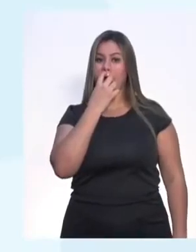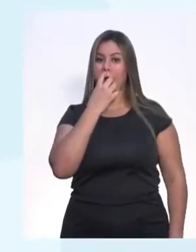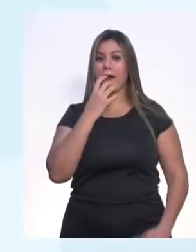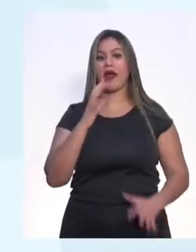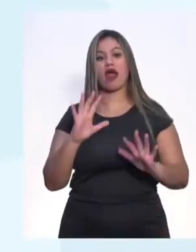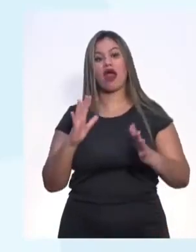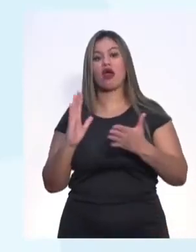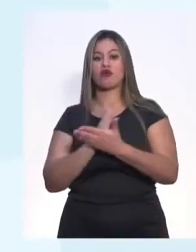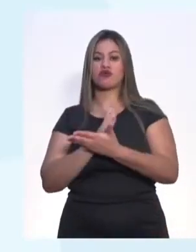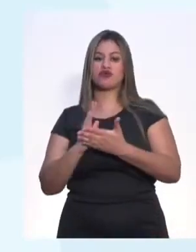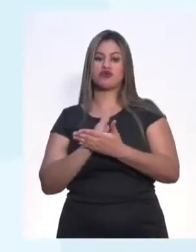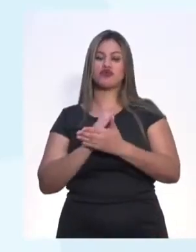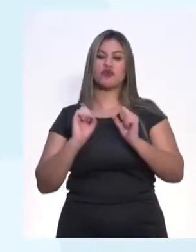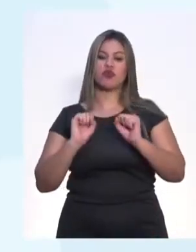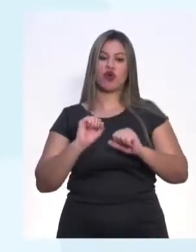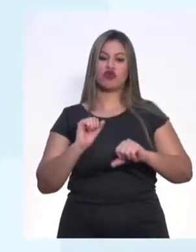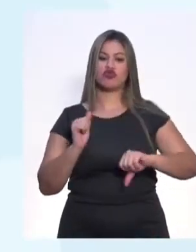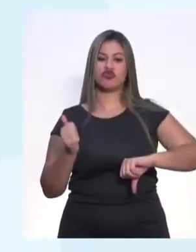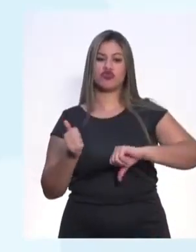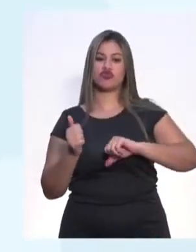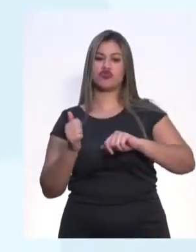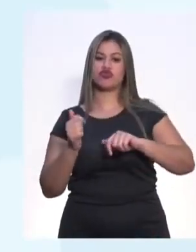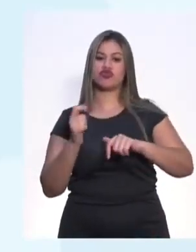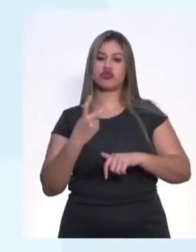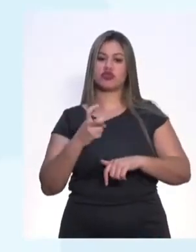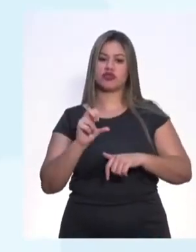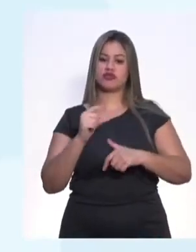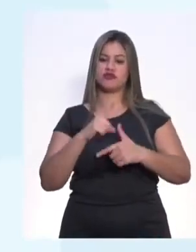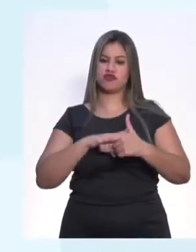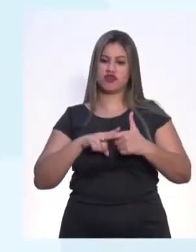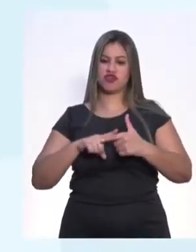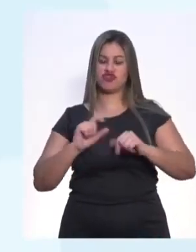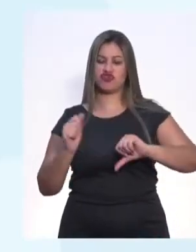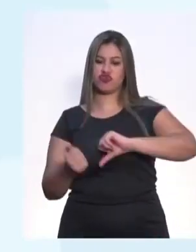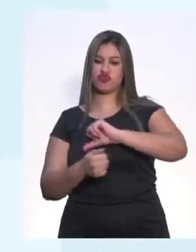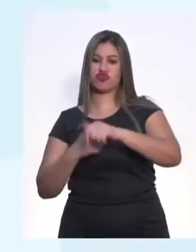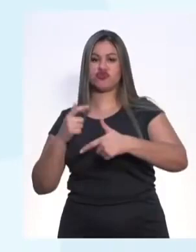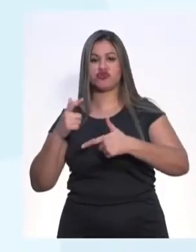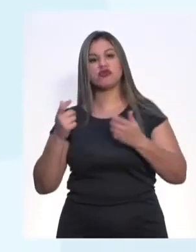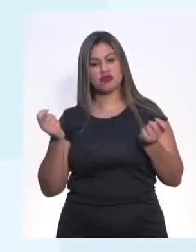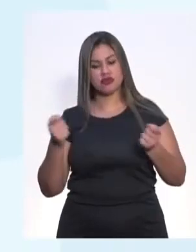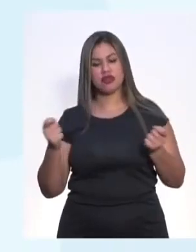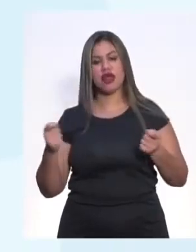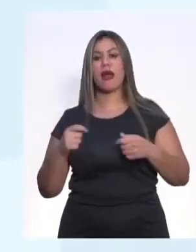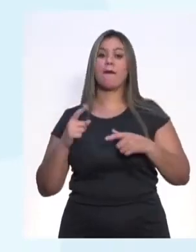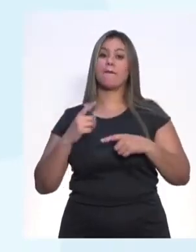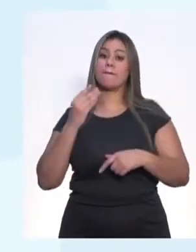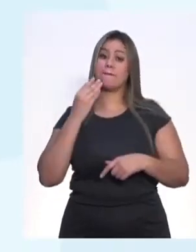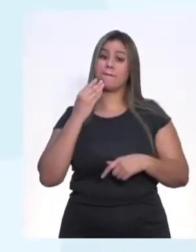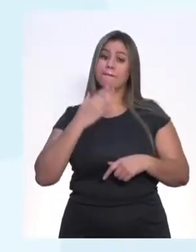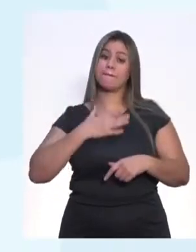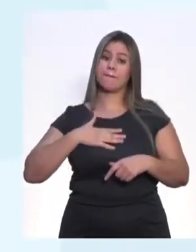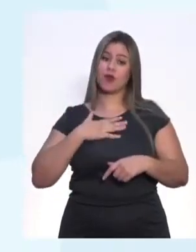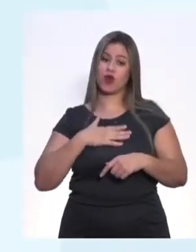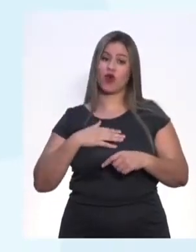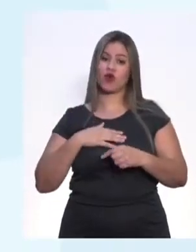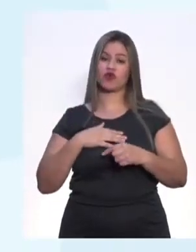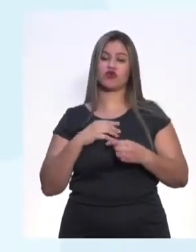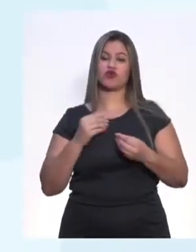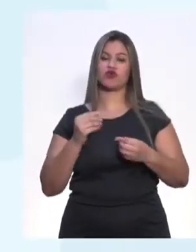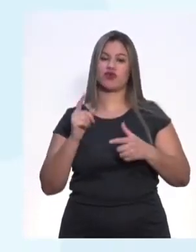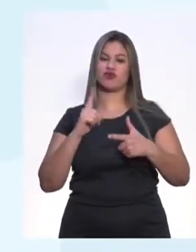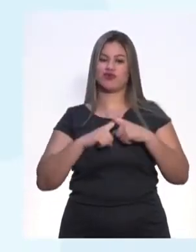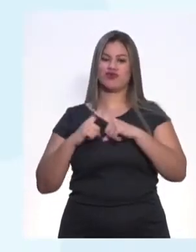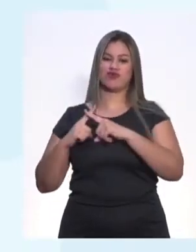520 dividindo e dividir 2.600 por 520. Até pode, tá? Eu prefiro fazer a distributiva, que eu gosto de fazer uma